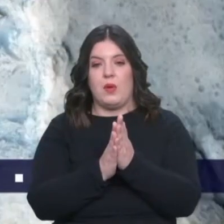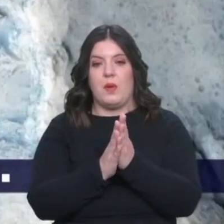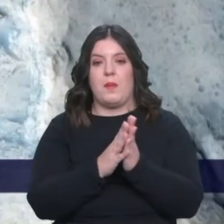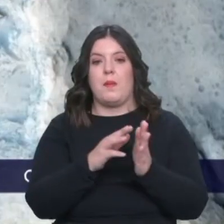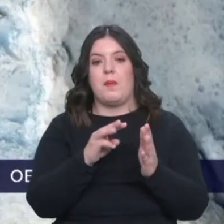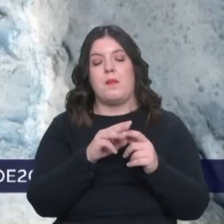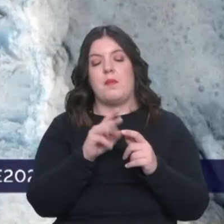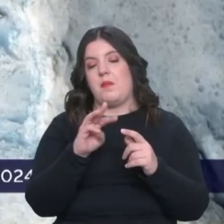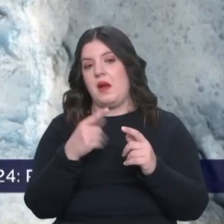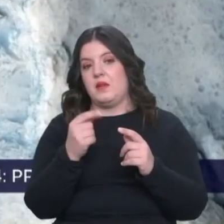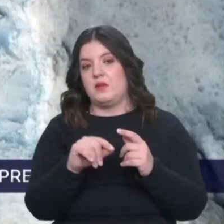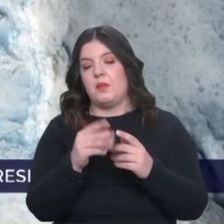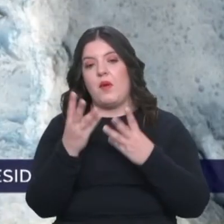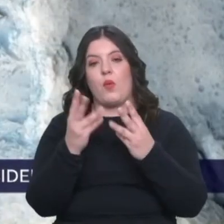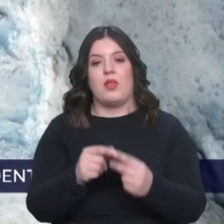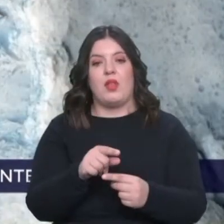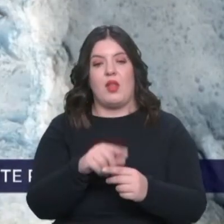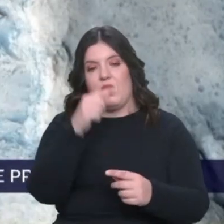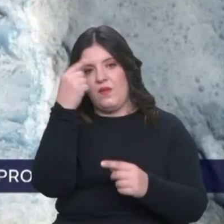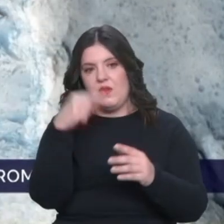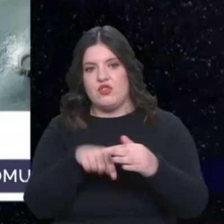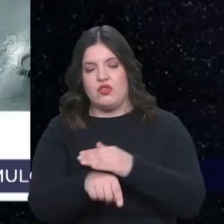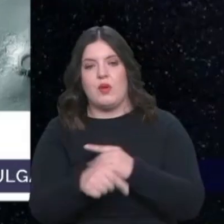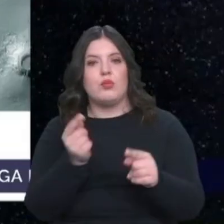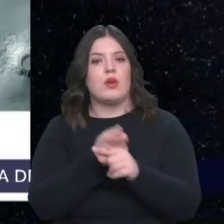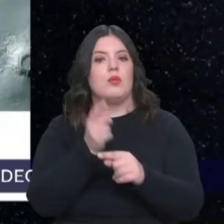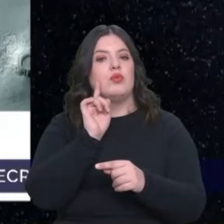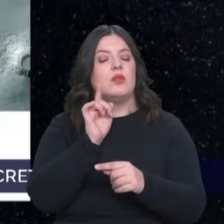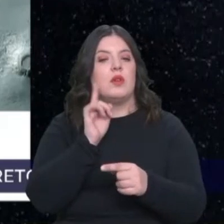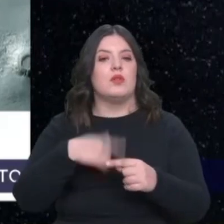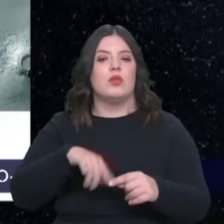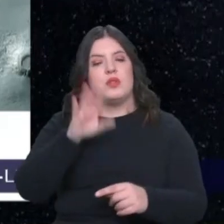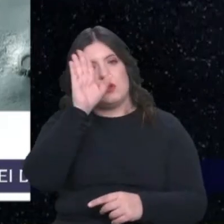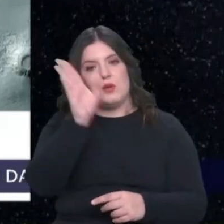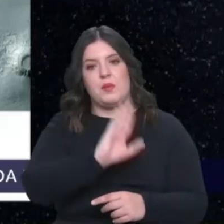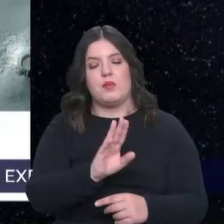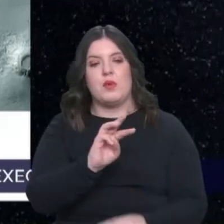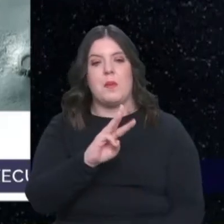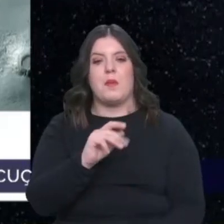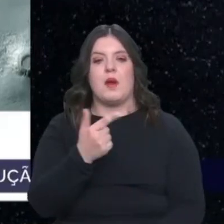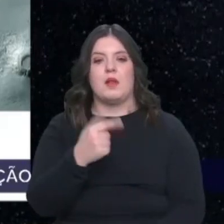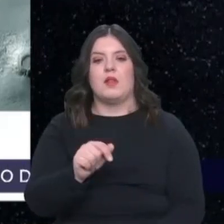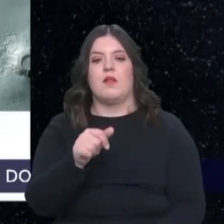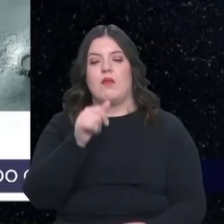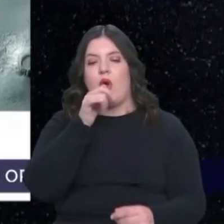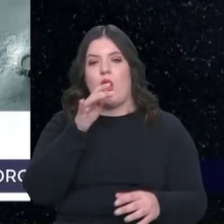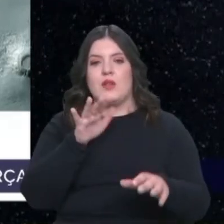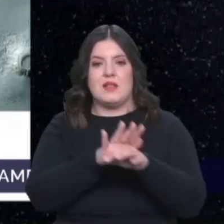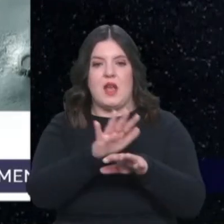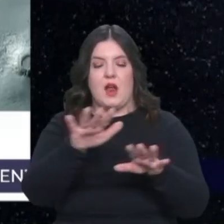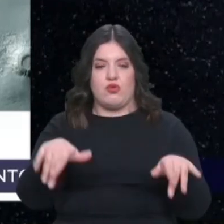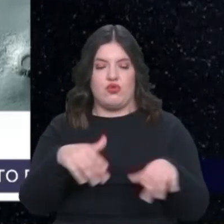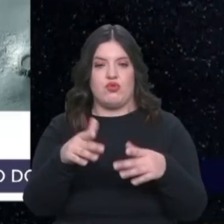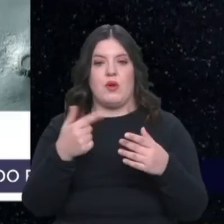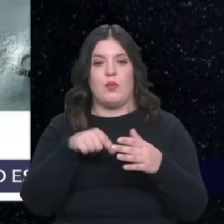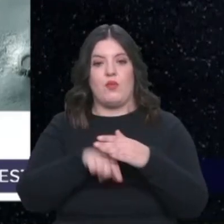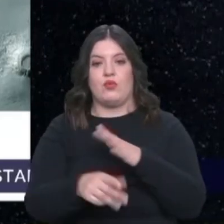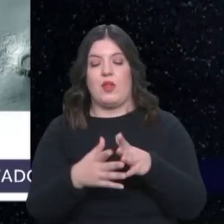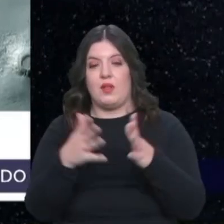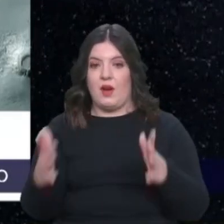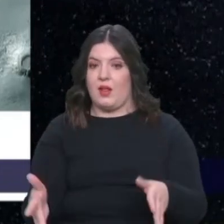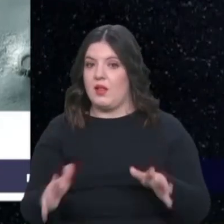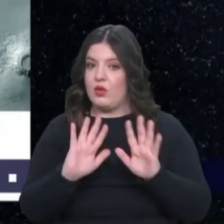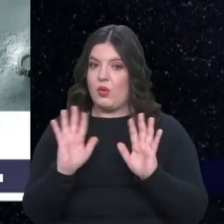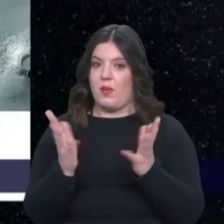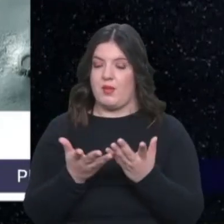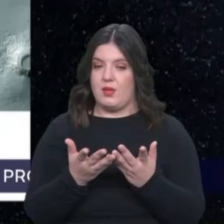gelo que está lá, mas é difícil lá chegar. Porquê é que isto é importante? Porque nós soubemos que Marte teve oceanos de grande profundidade, globais, e a